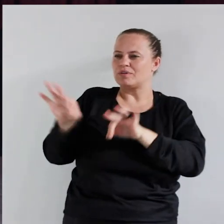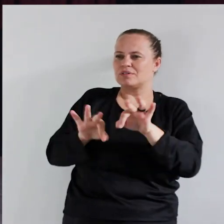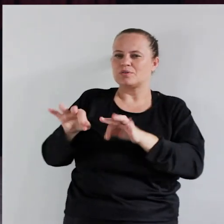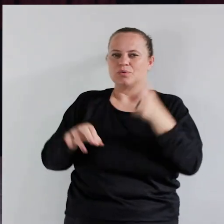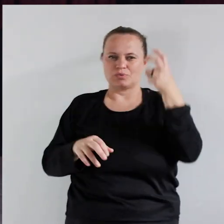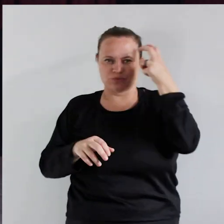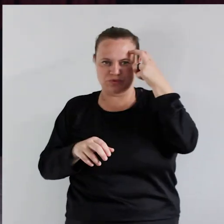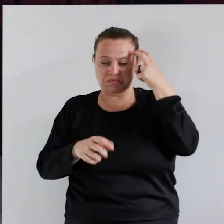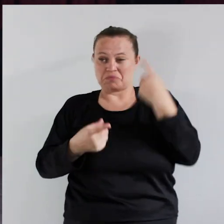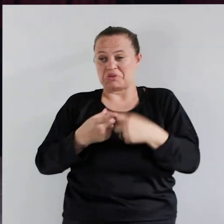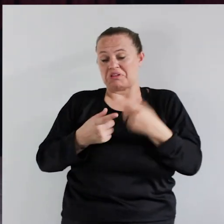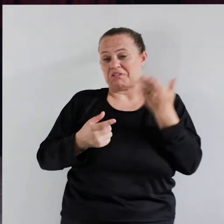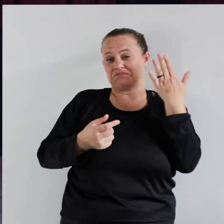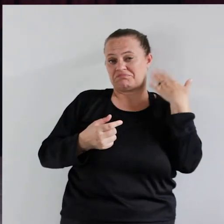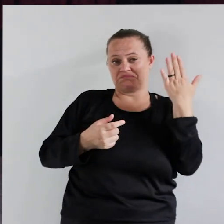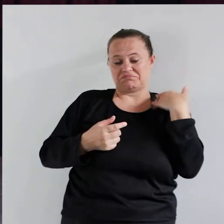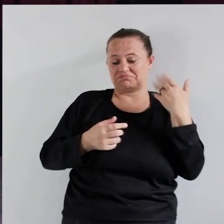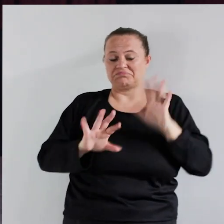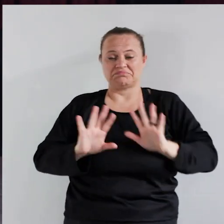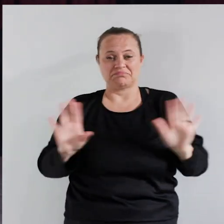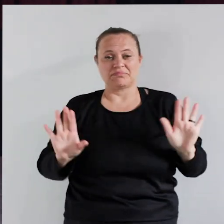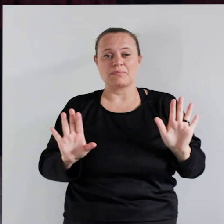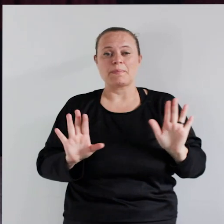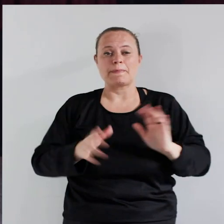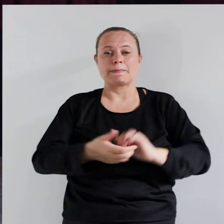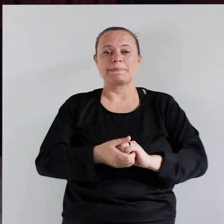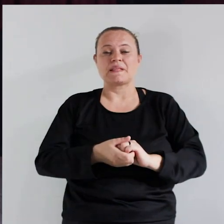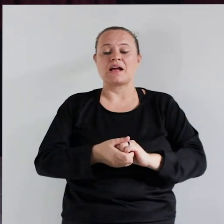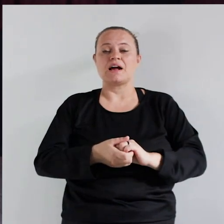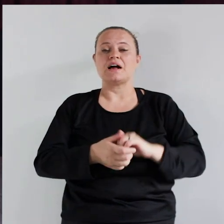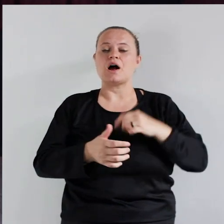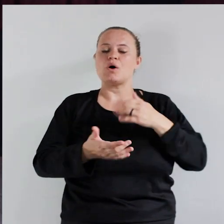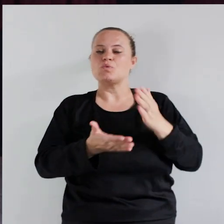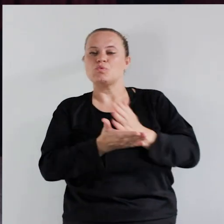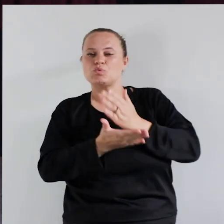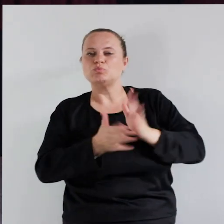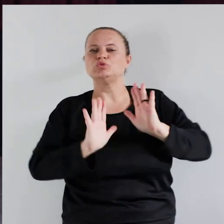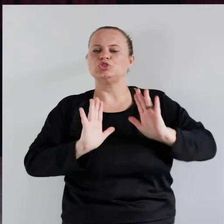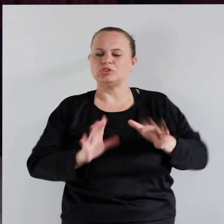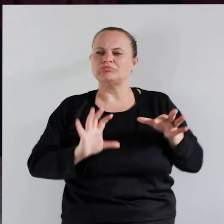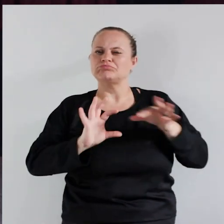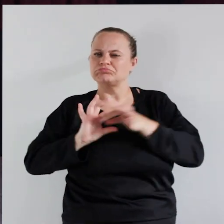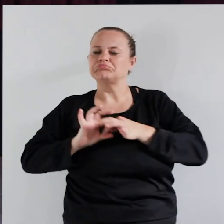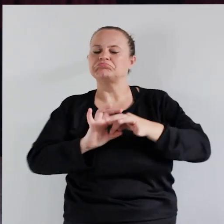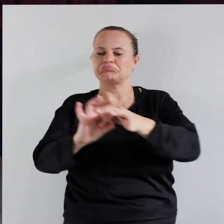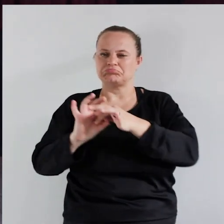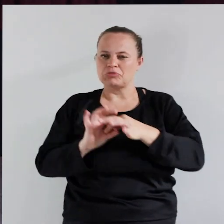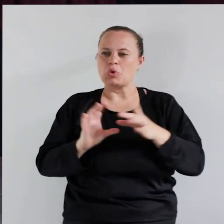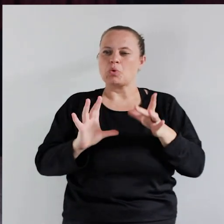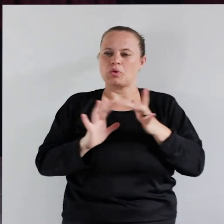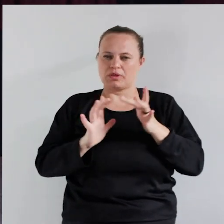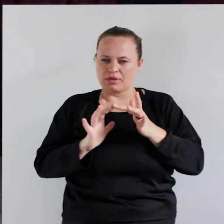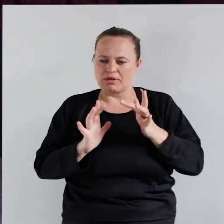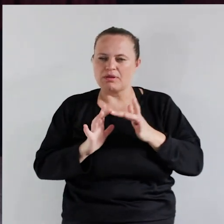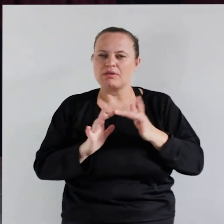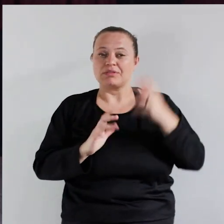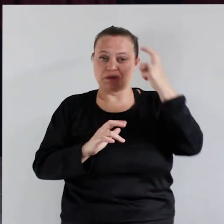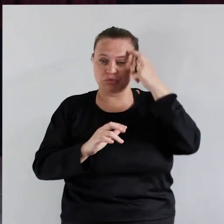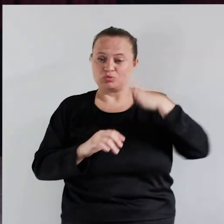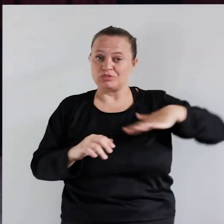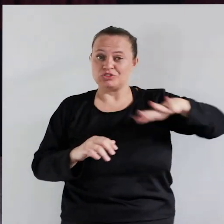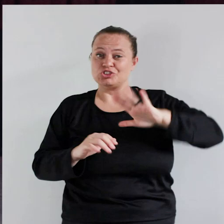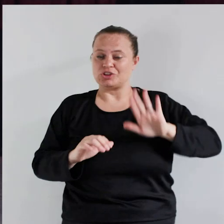né, por organizações da cultura, que também não era comum. Né? Às vezes, alguns já